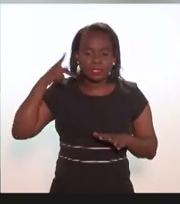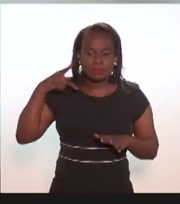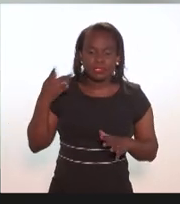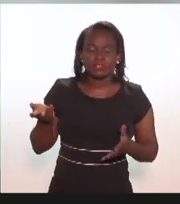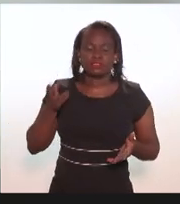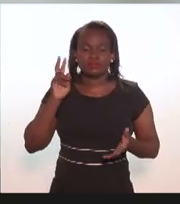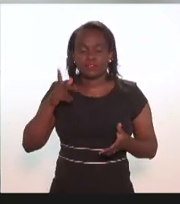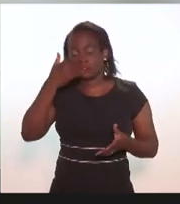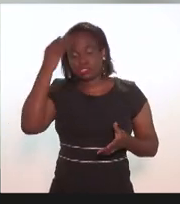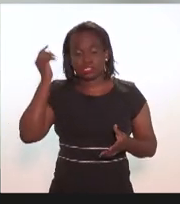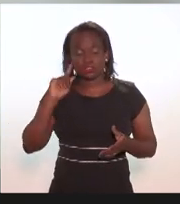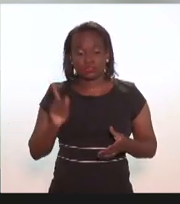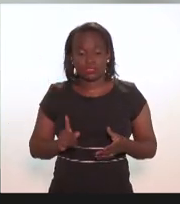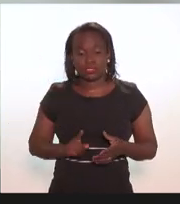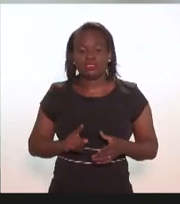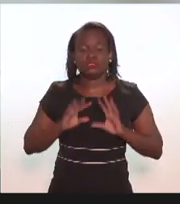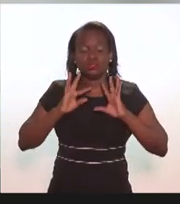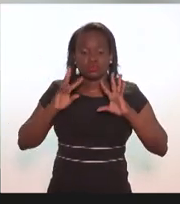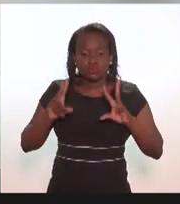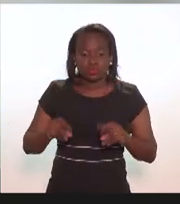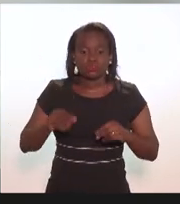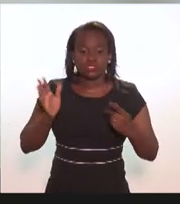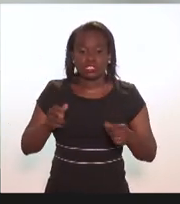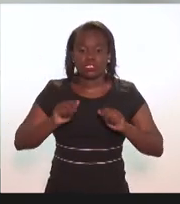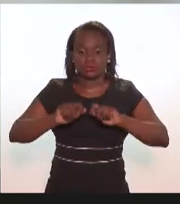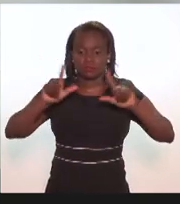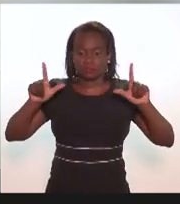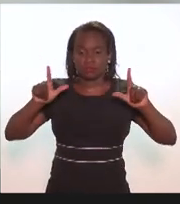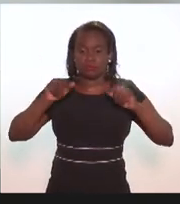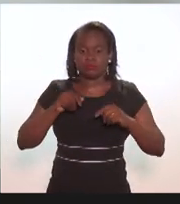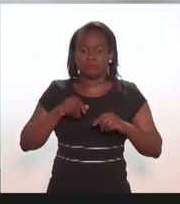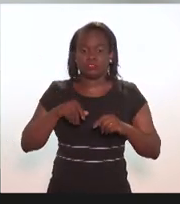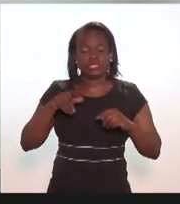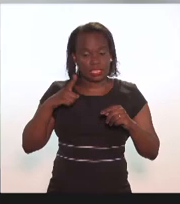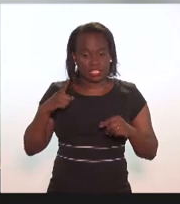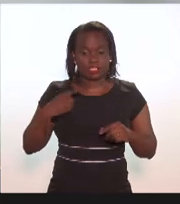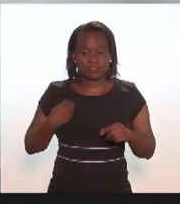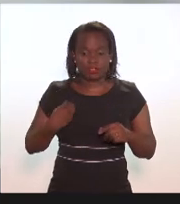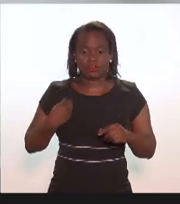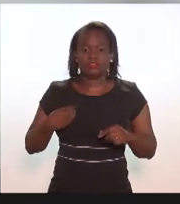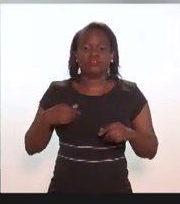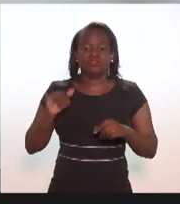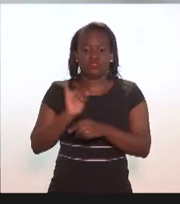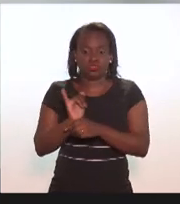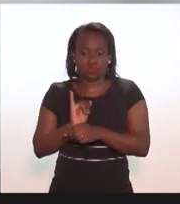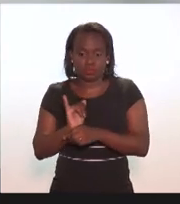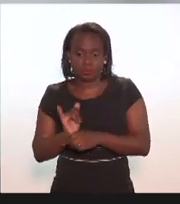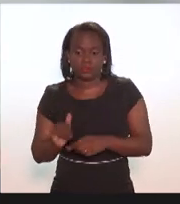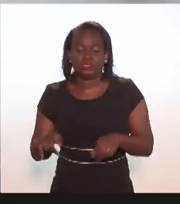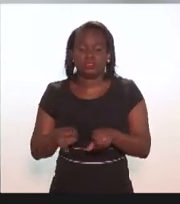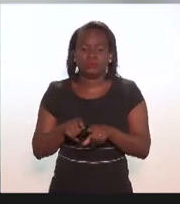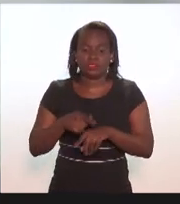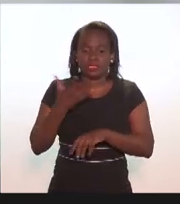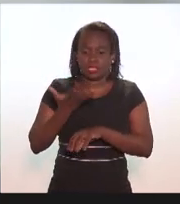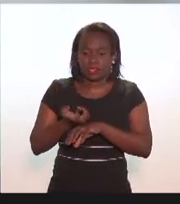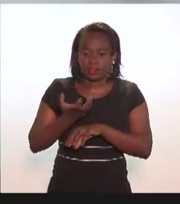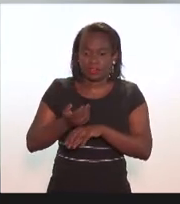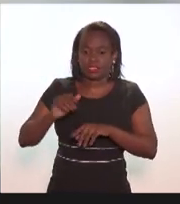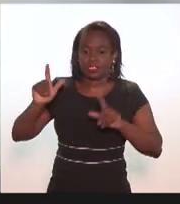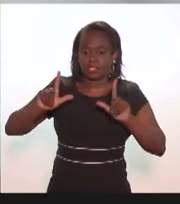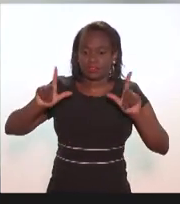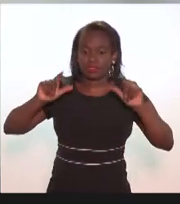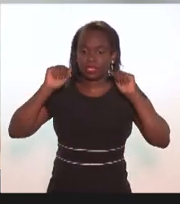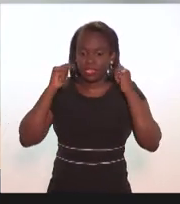não esquecendo que tudo isso foi transmitido pelo YouTube, está sendo transmitido pelo YouTube, gravado pela TV